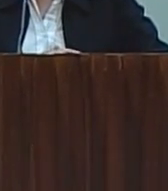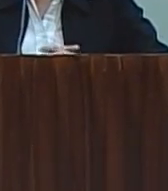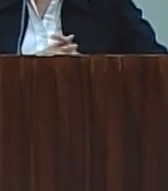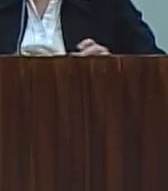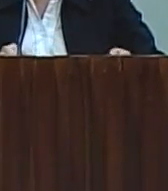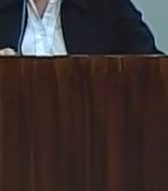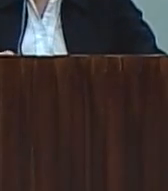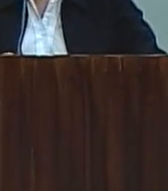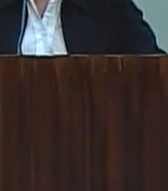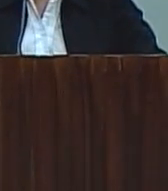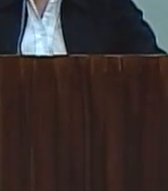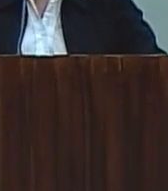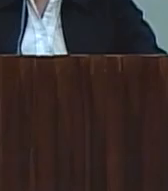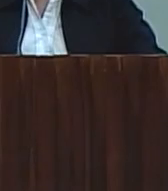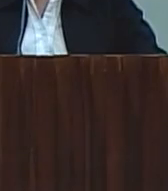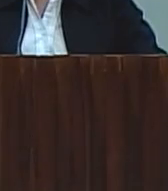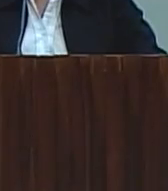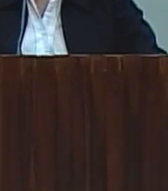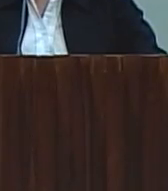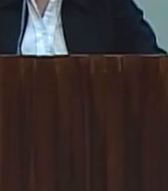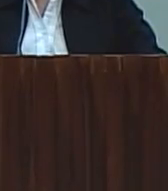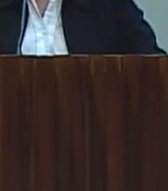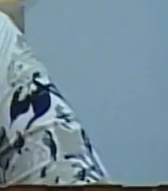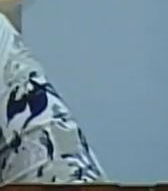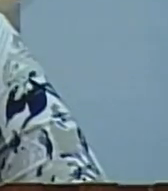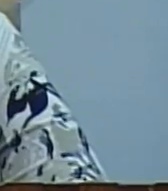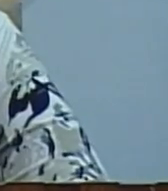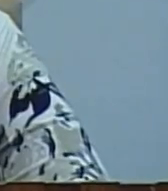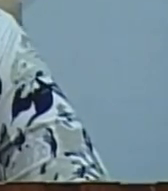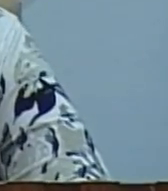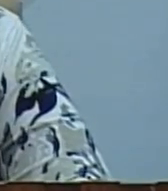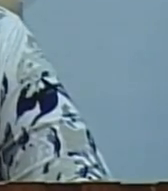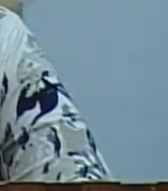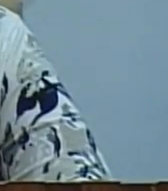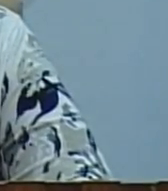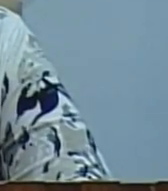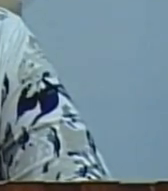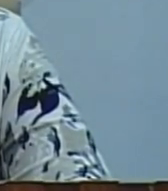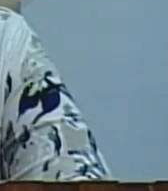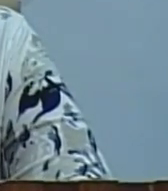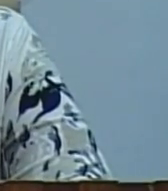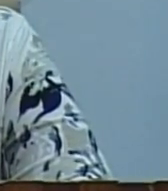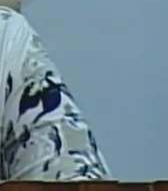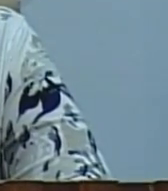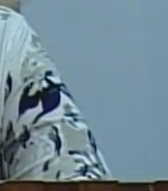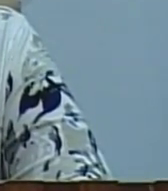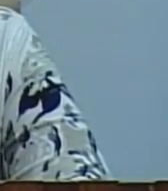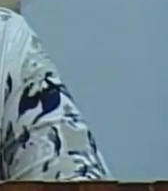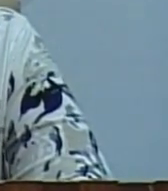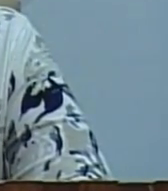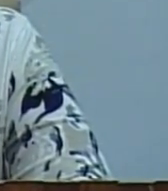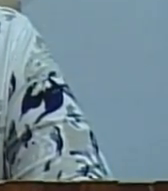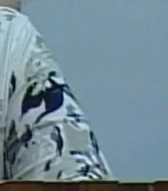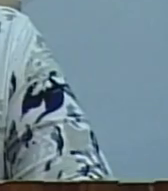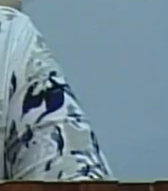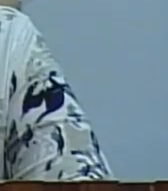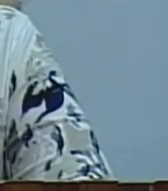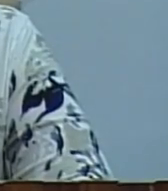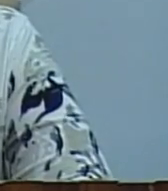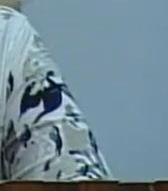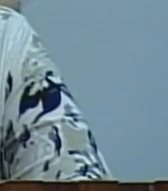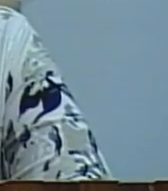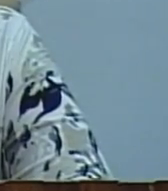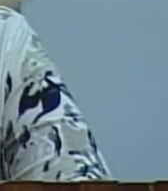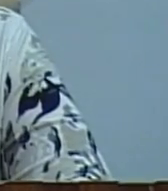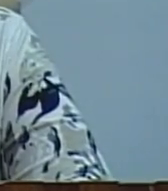ajudaram a construir o Brasil sem miséria. O Ministério do Desenvolvimento Social coordena o plano, mas o plano foi construído e vem sendo executado